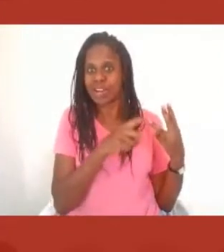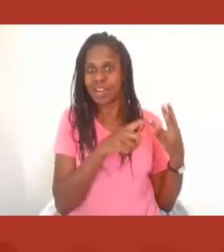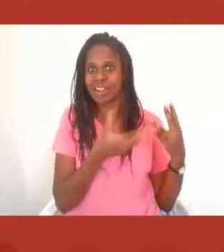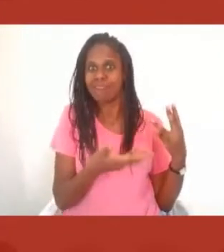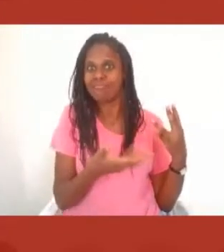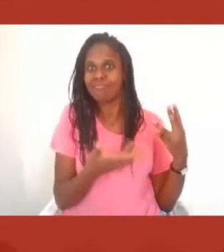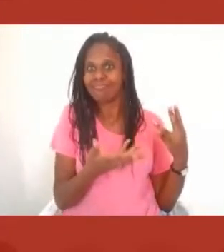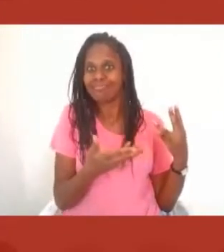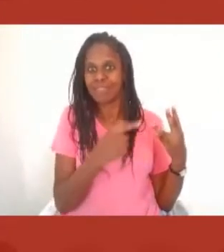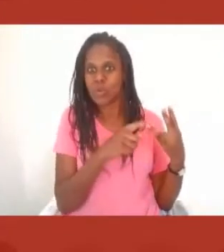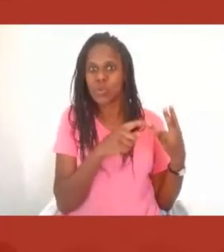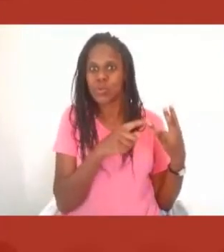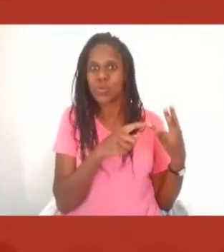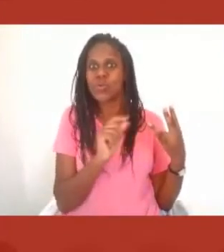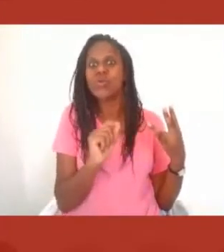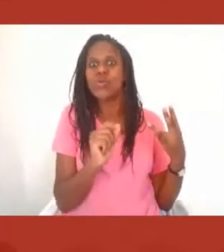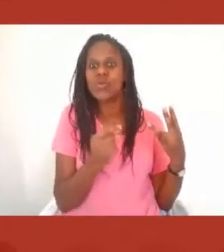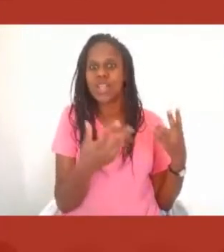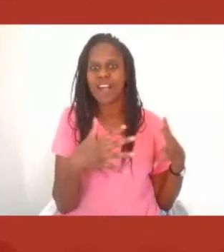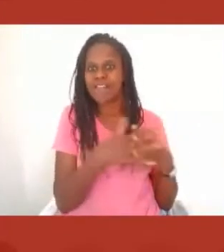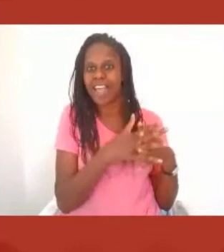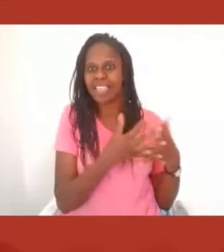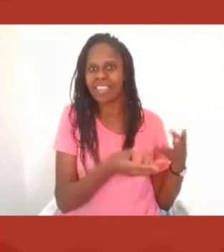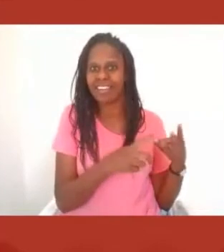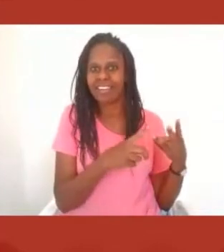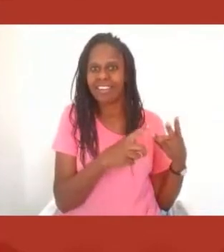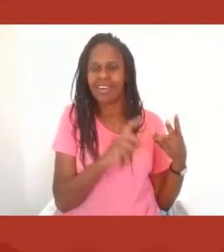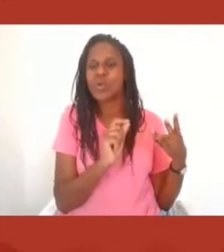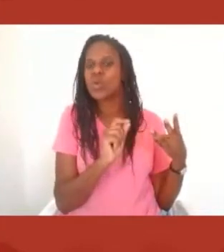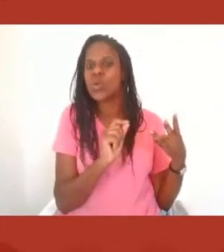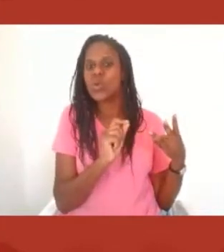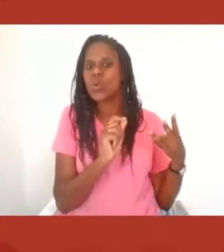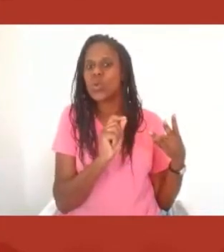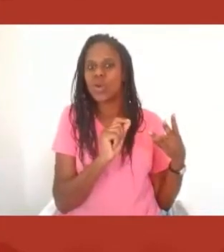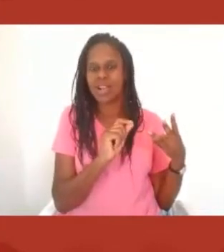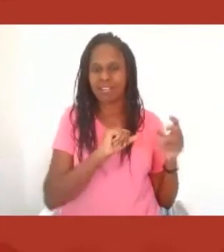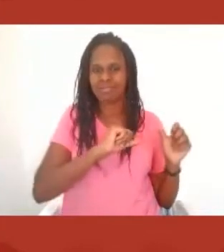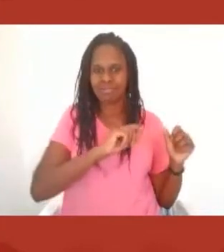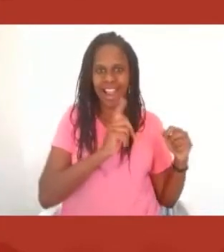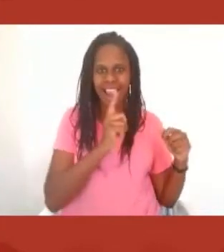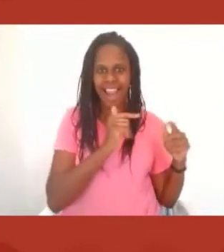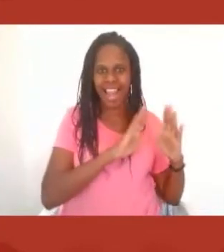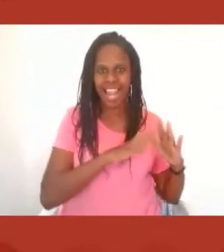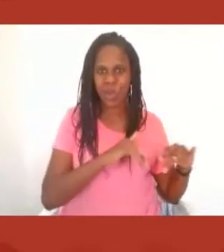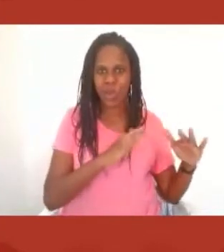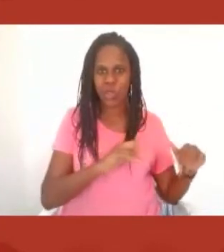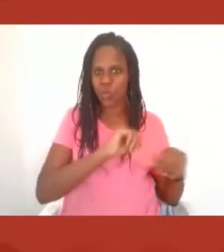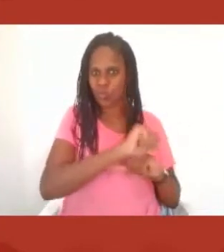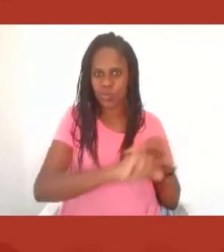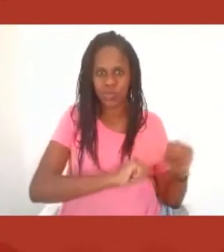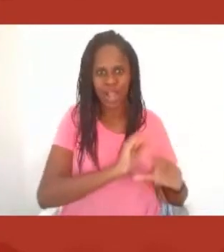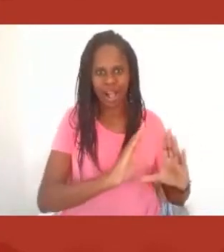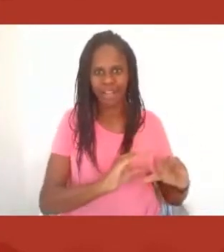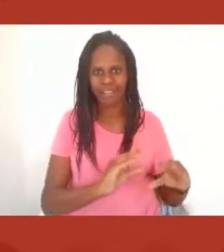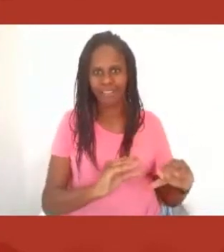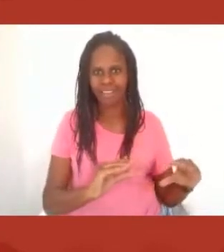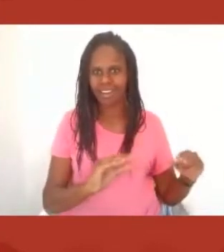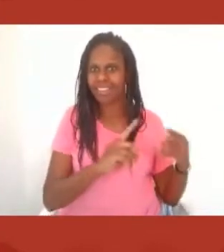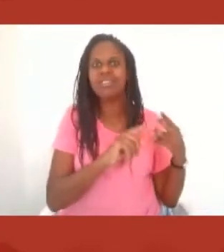que está interferindo, né? Que fatores interferem nessa transformação? Né?